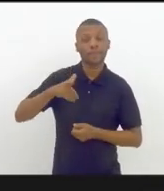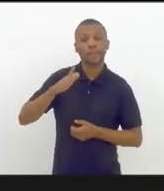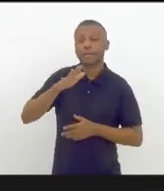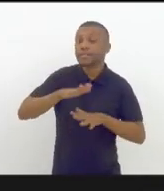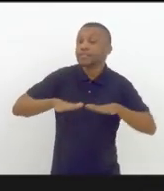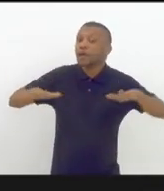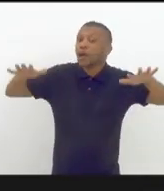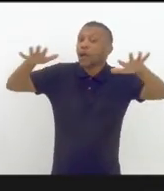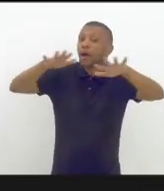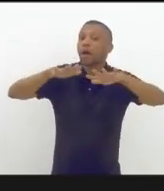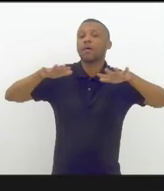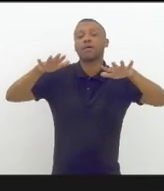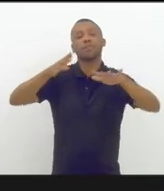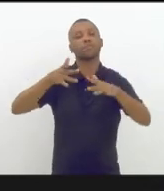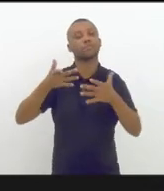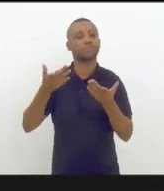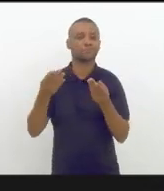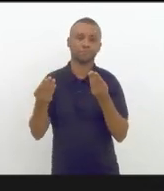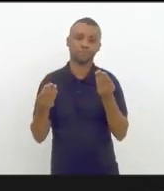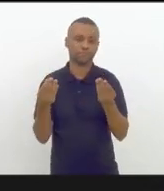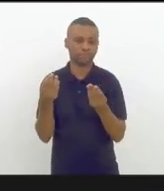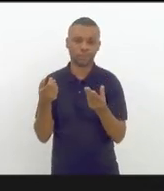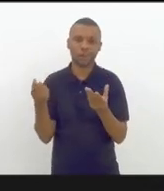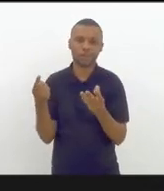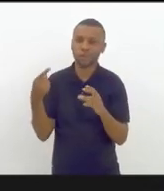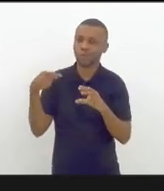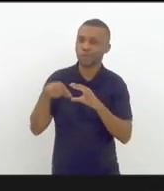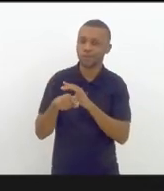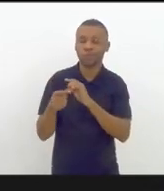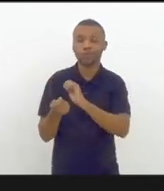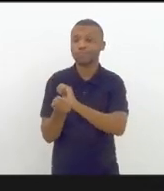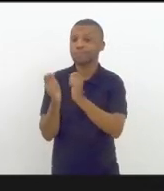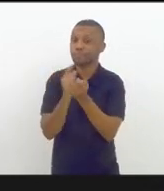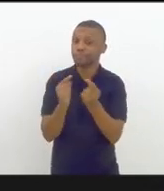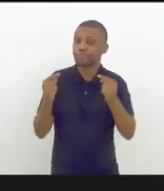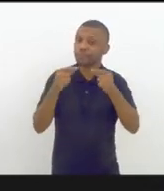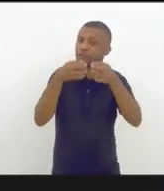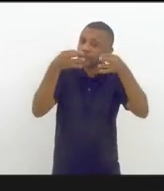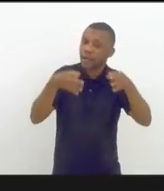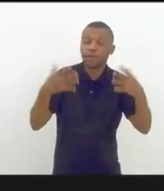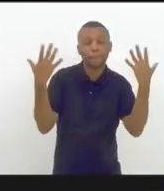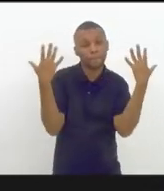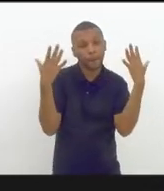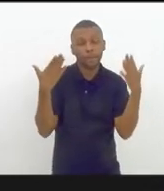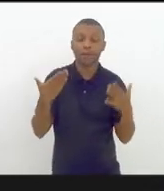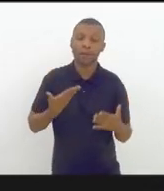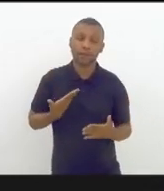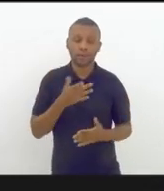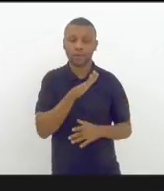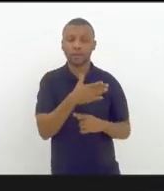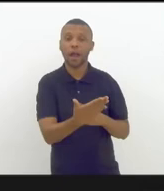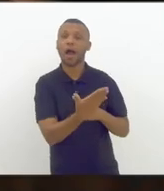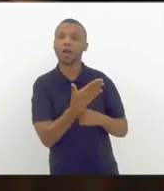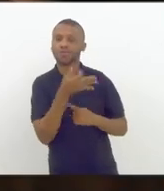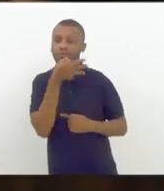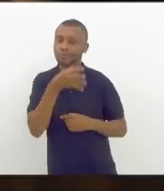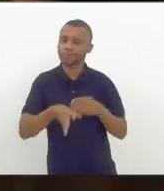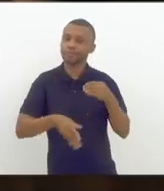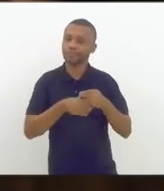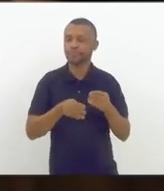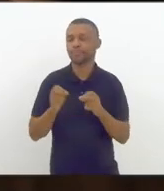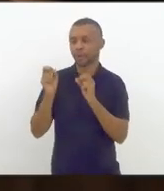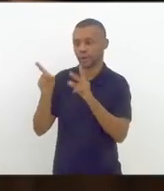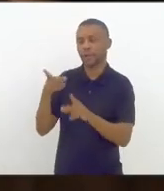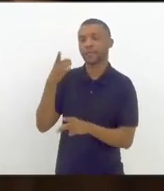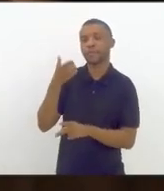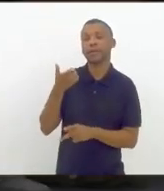abrangente, mais profundo, mais correto. Parabéns para o colega que ajudou. Ok, deputado